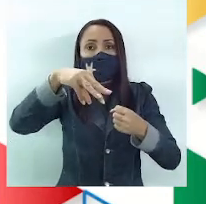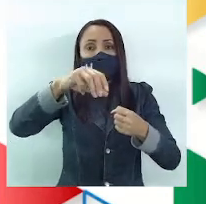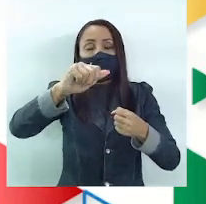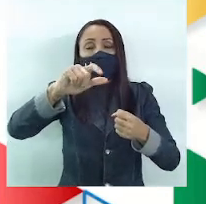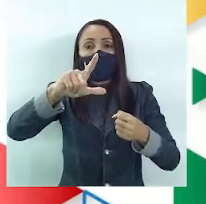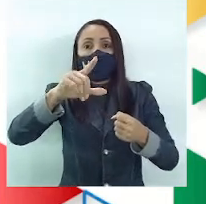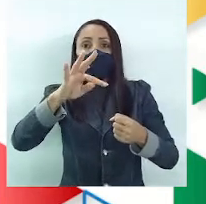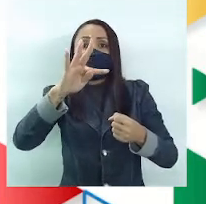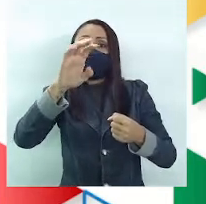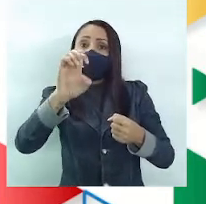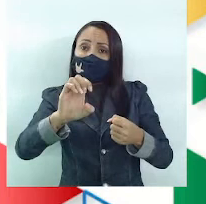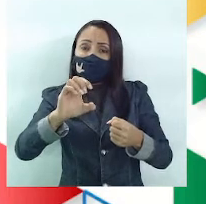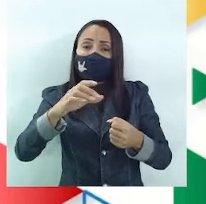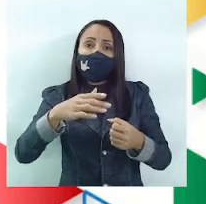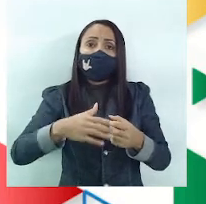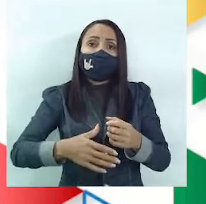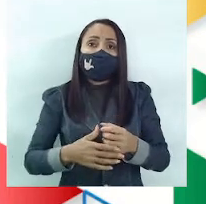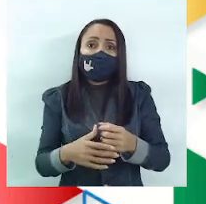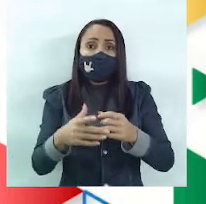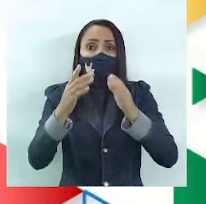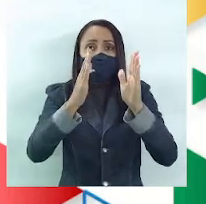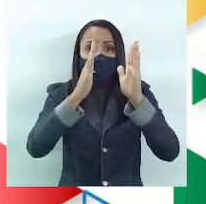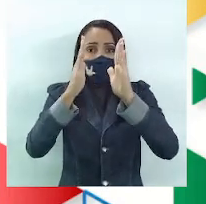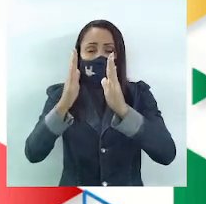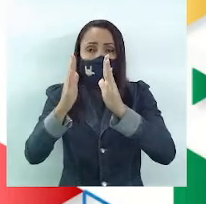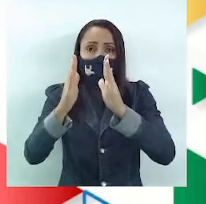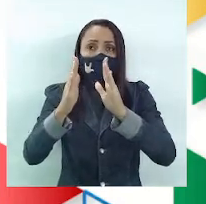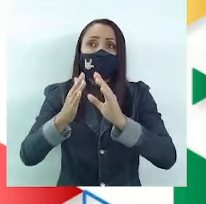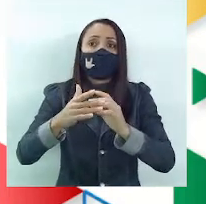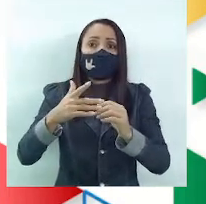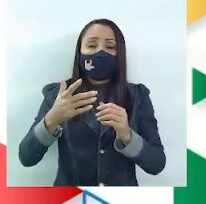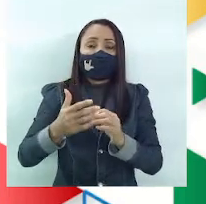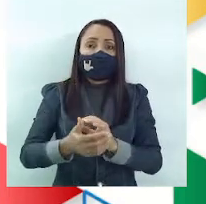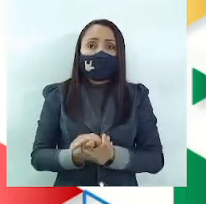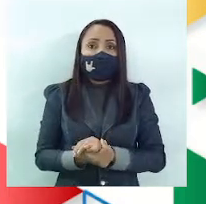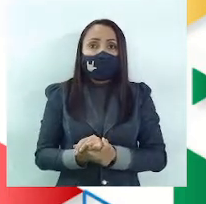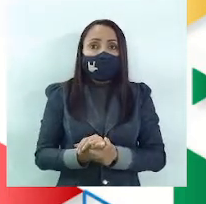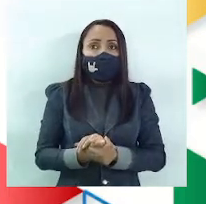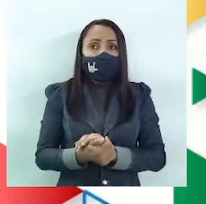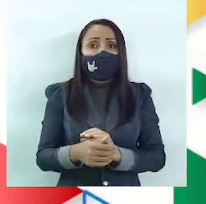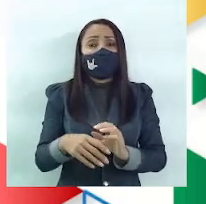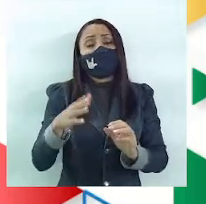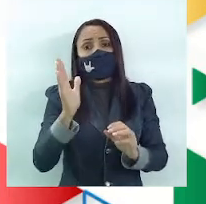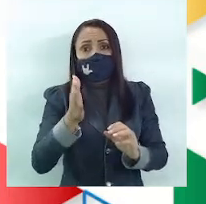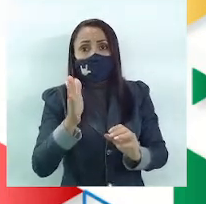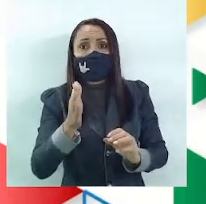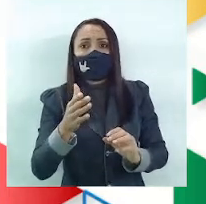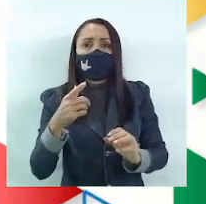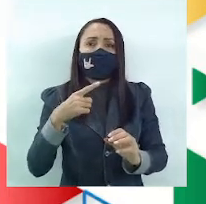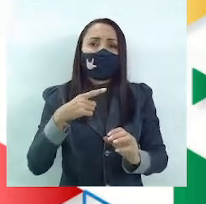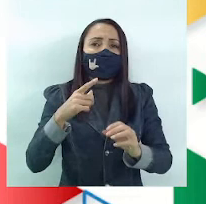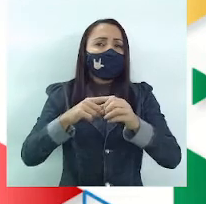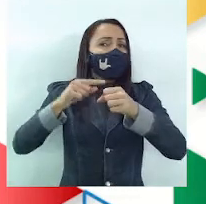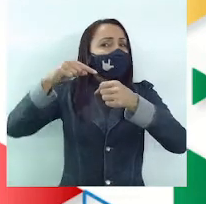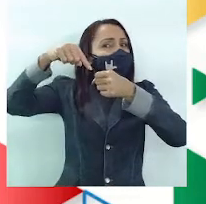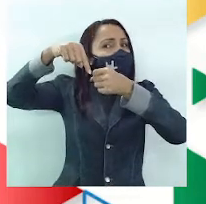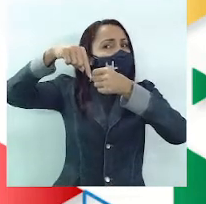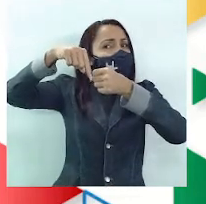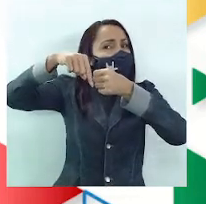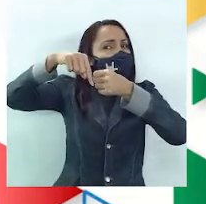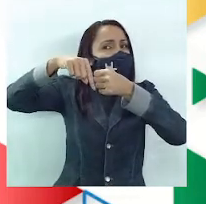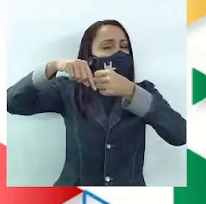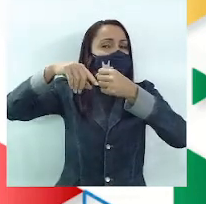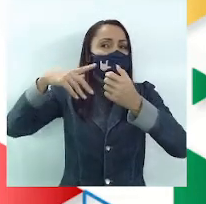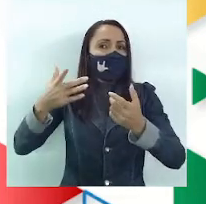gente não consegue ver direito aí, mas assim a parte mais externa, transparente é o esmalte. Mas ali já está na parte nervosa, já está na dentina, que você já vai ter